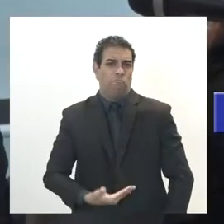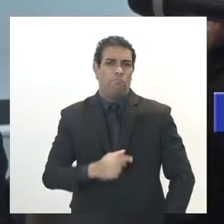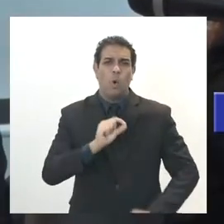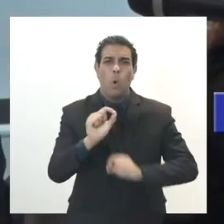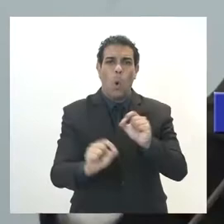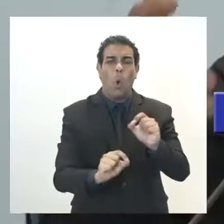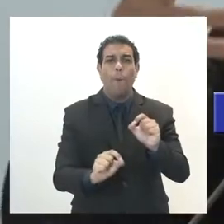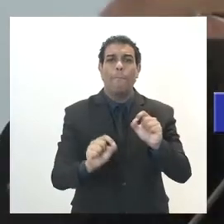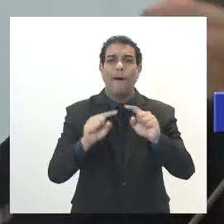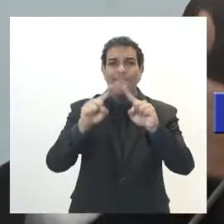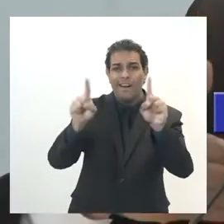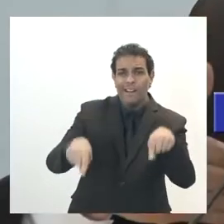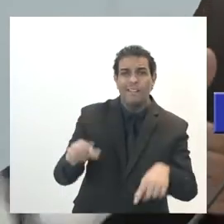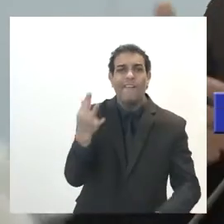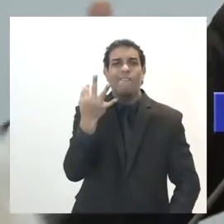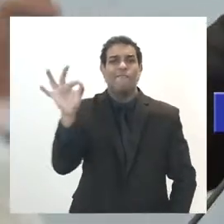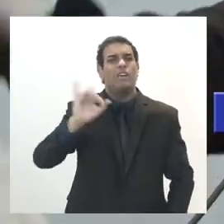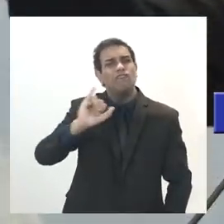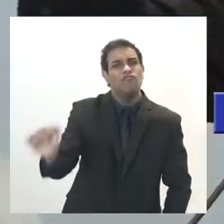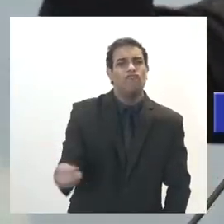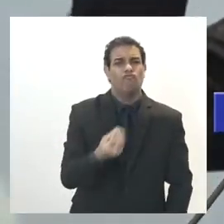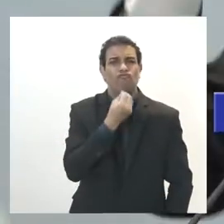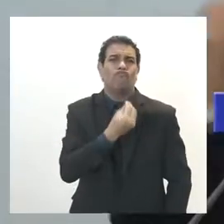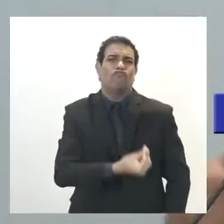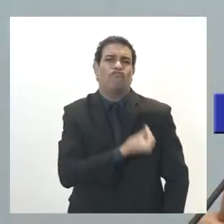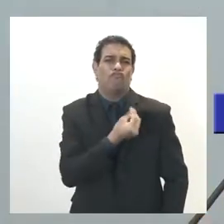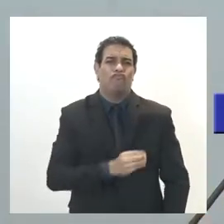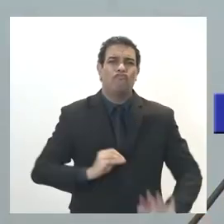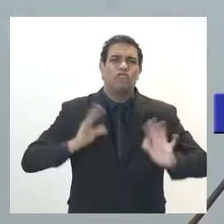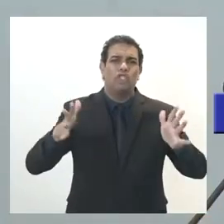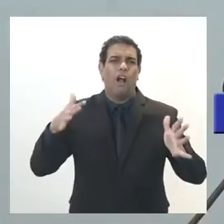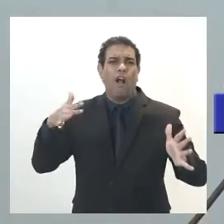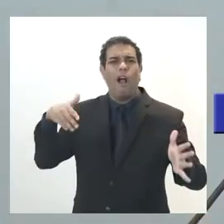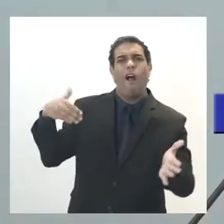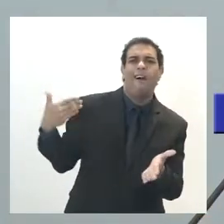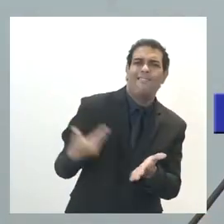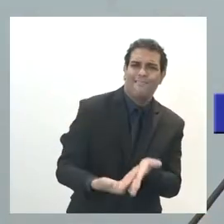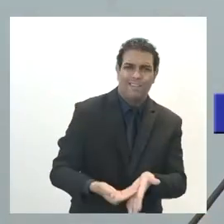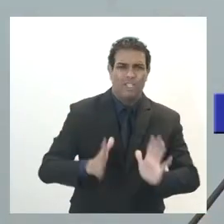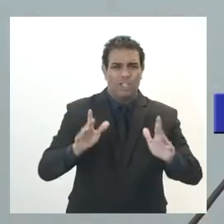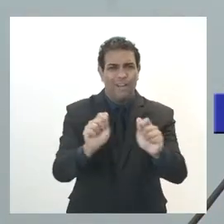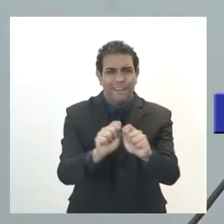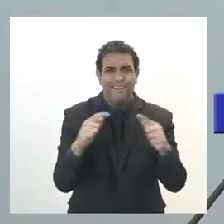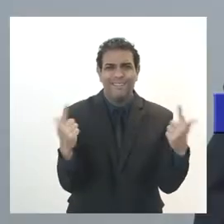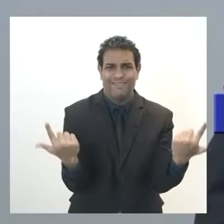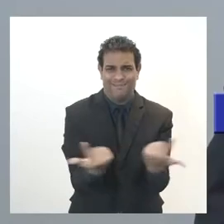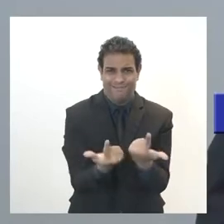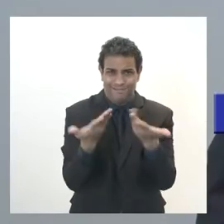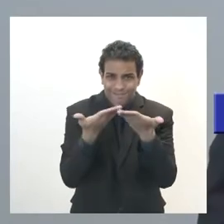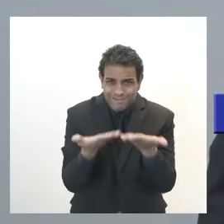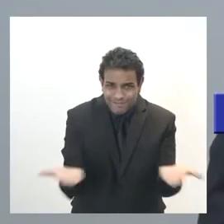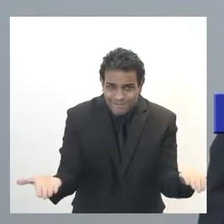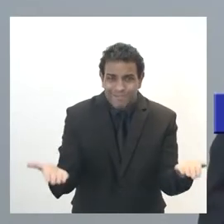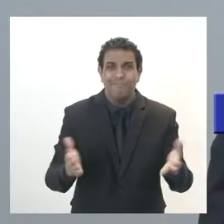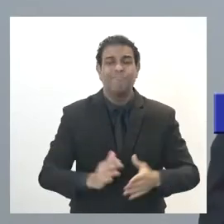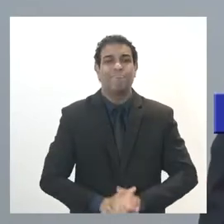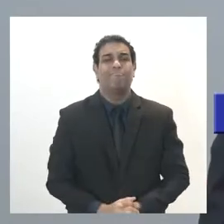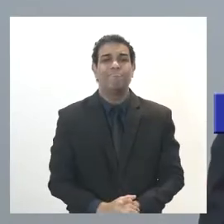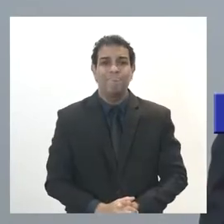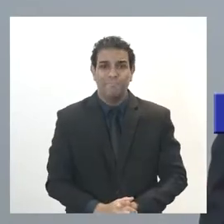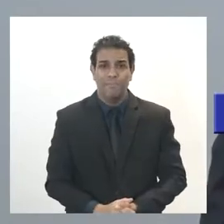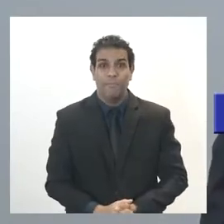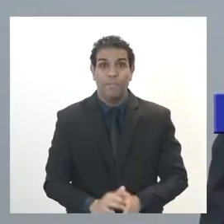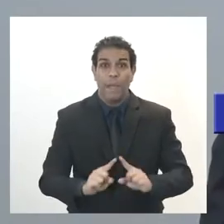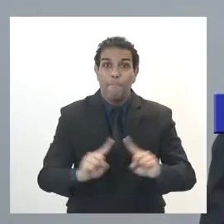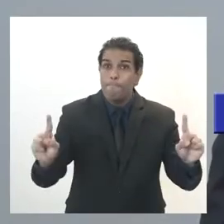as entidades federais têm tido a oportunidade de participar dos debates na na Câmara dos Deputados